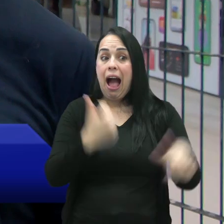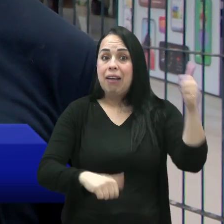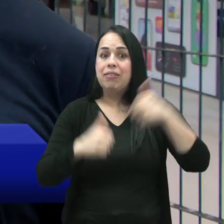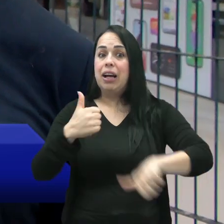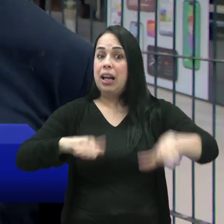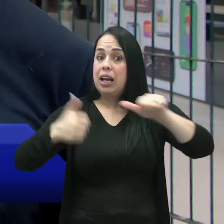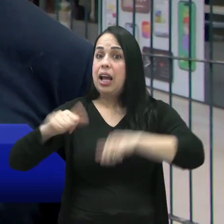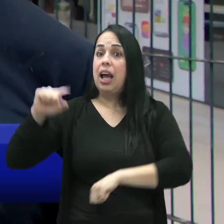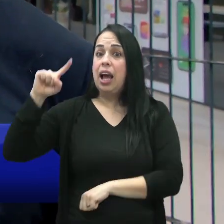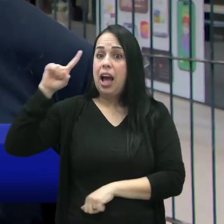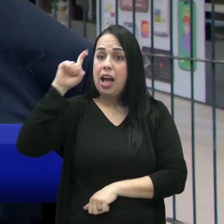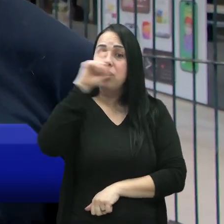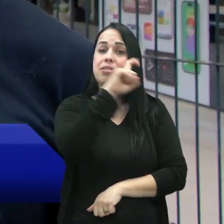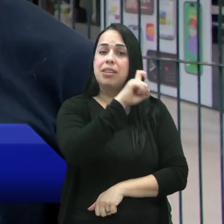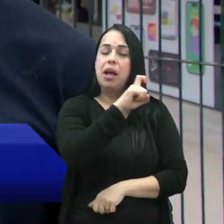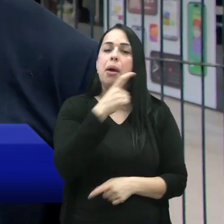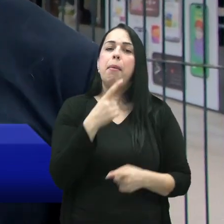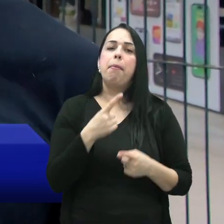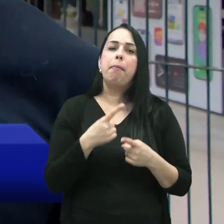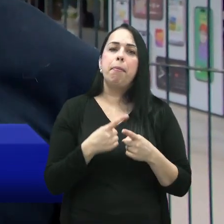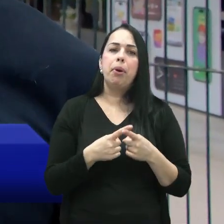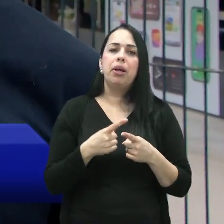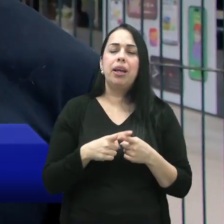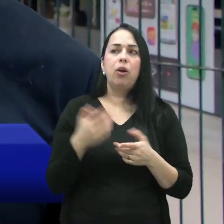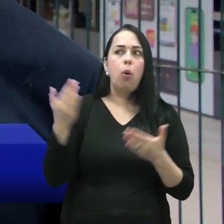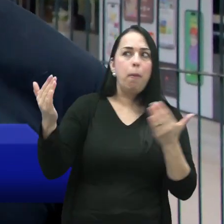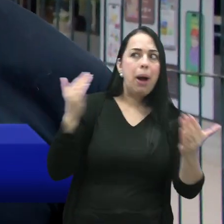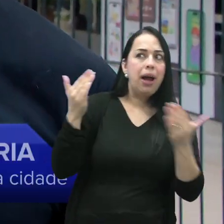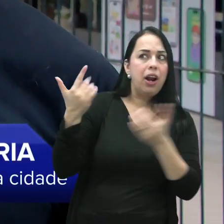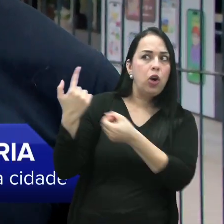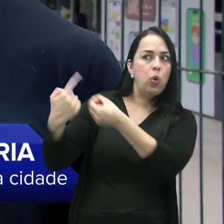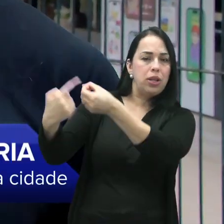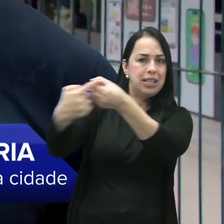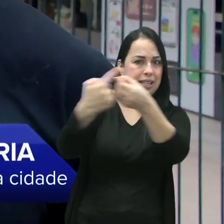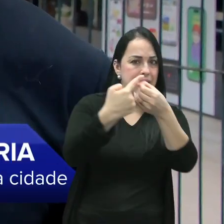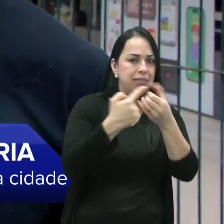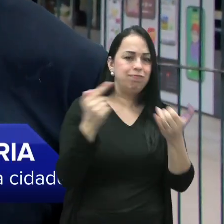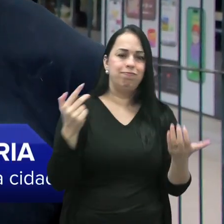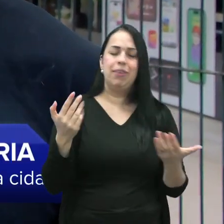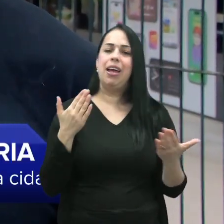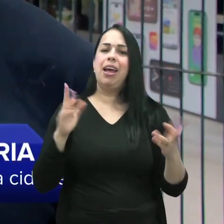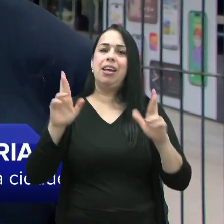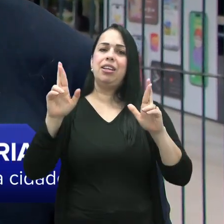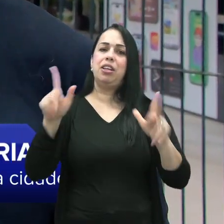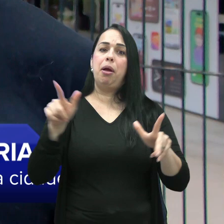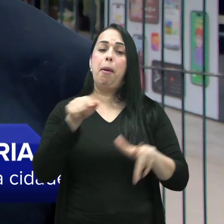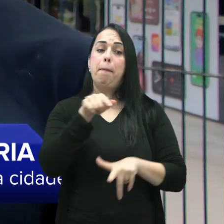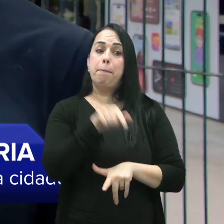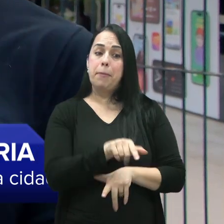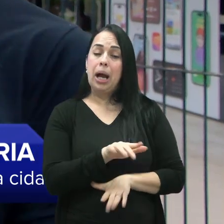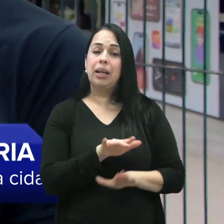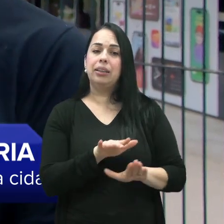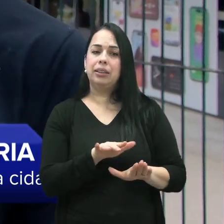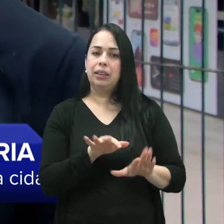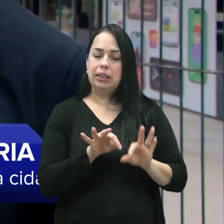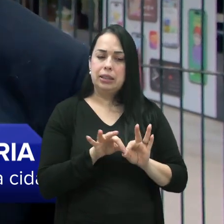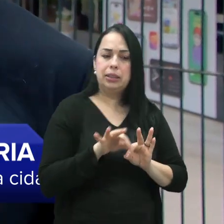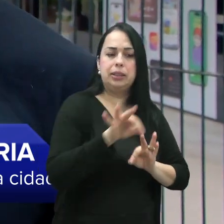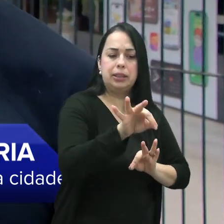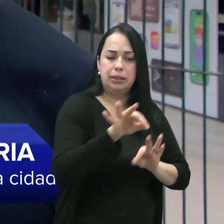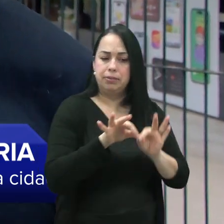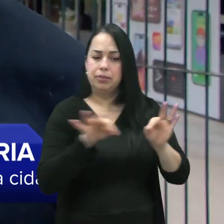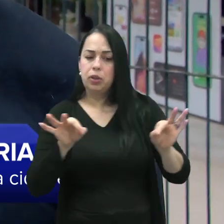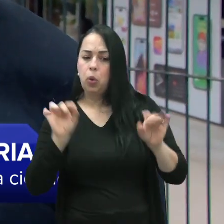sistema cicloviário, porque as cidades são muito diferentes uma das outras. O que a gente tem é que essa quantidade de sistema cicloviário